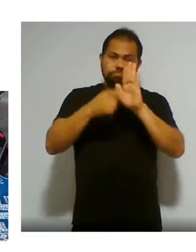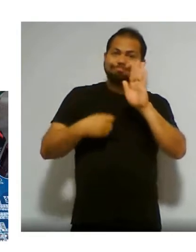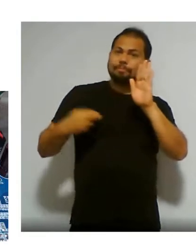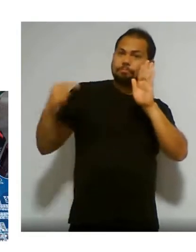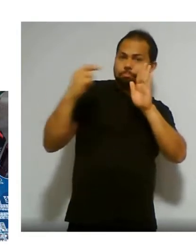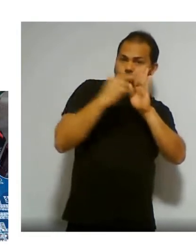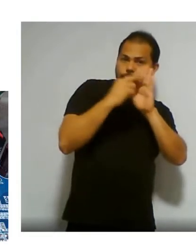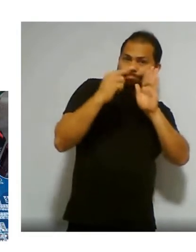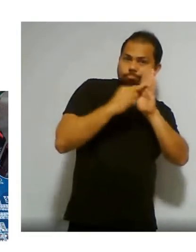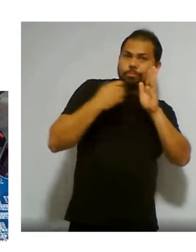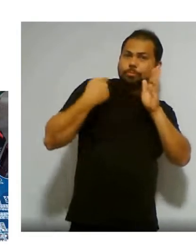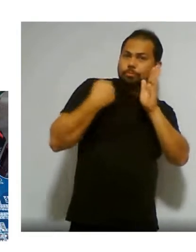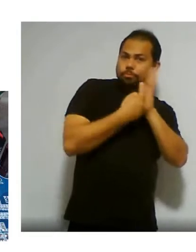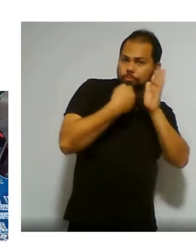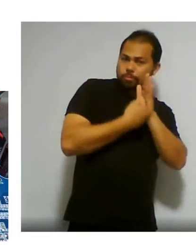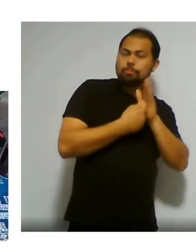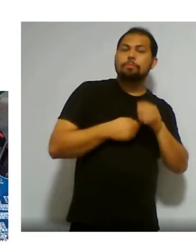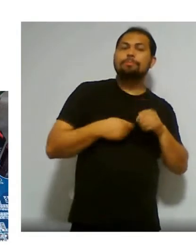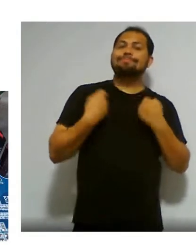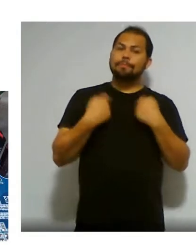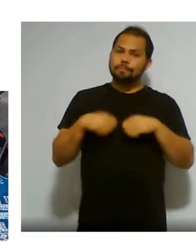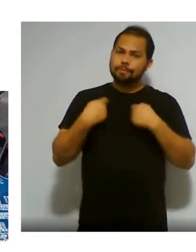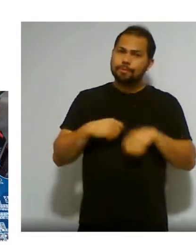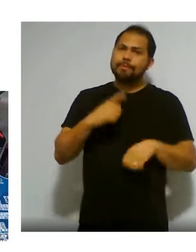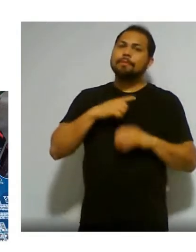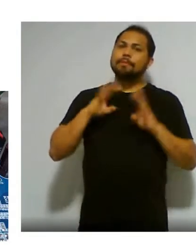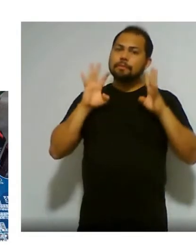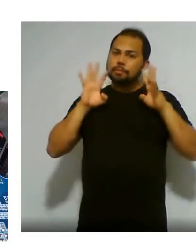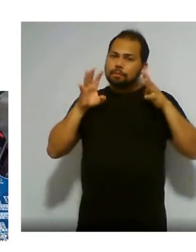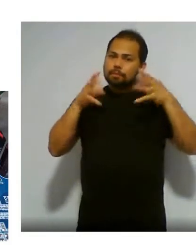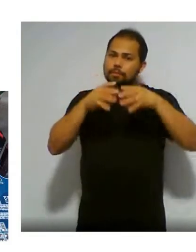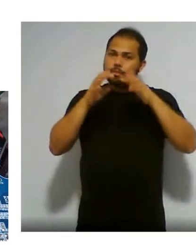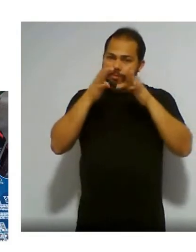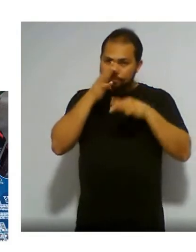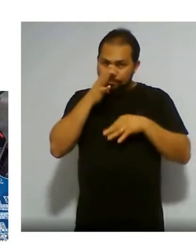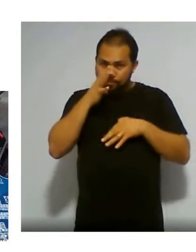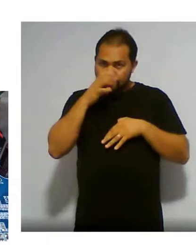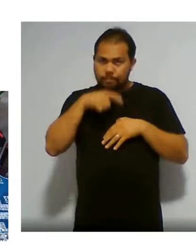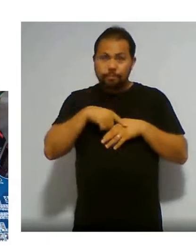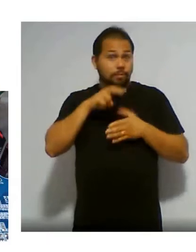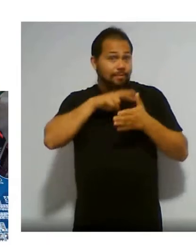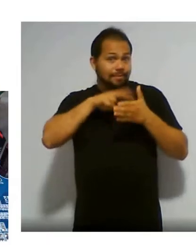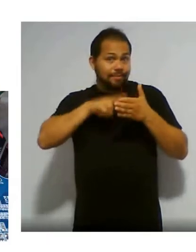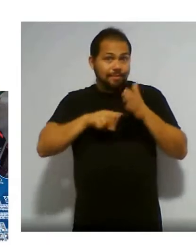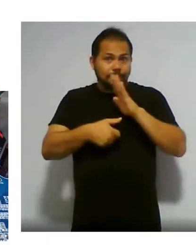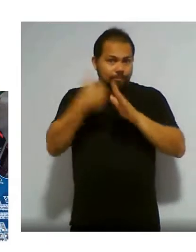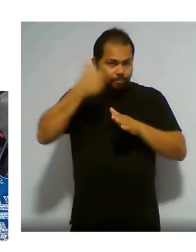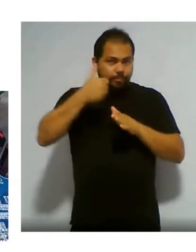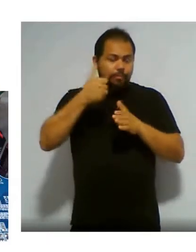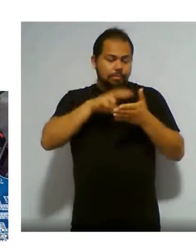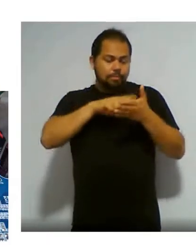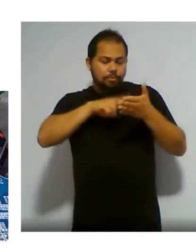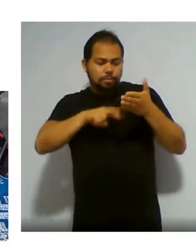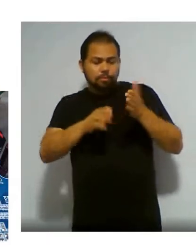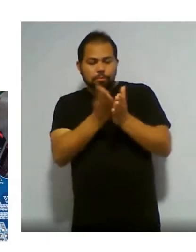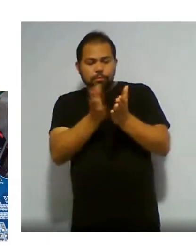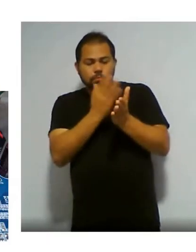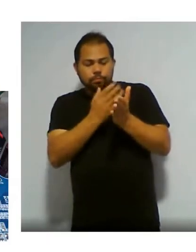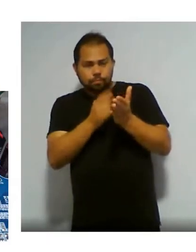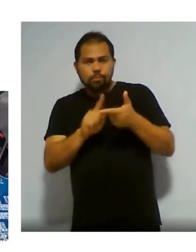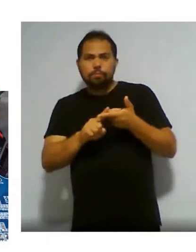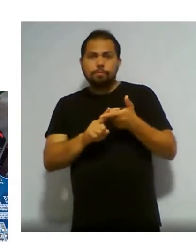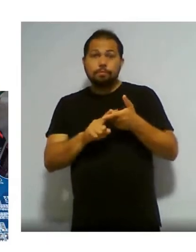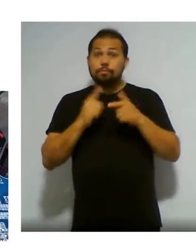Então você tem que ter esse tipo de atenção e ler sempre no manual onde você liga cada um desses fios. Esses fios todos, de novo, vêm do